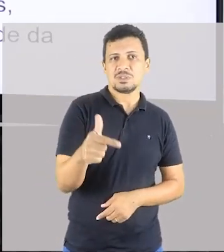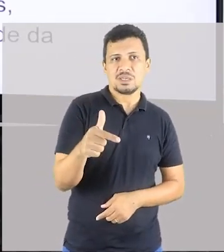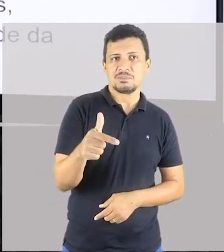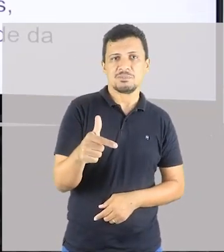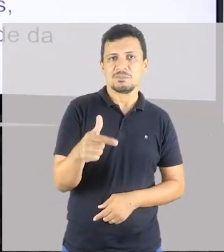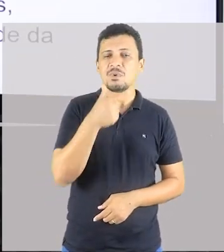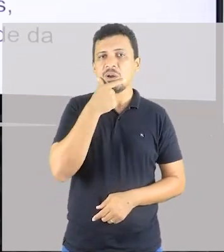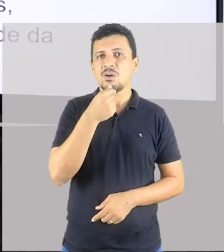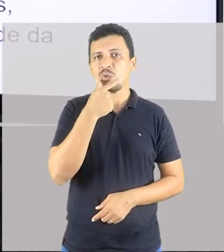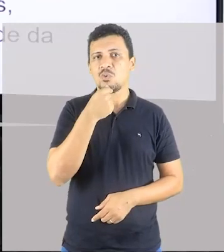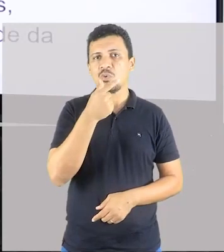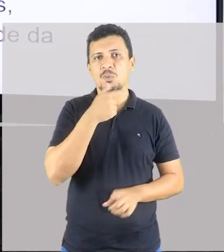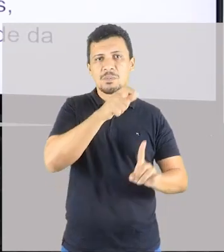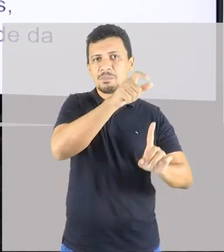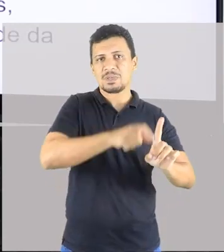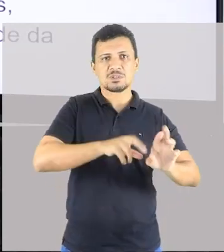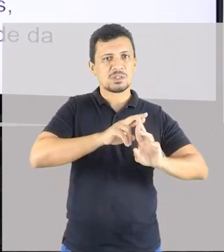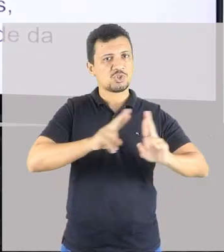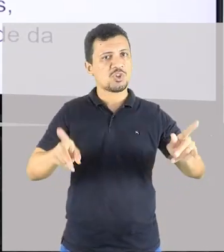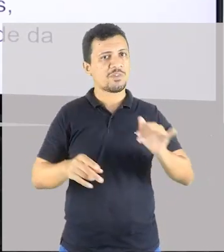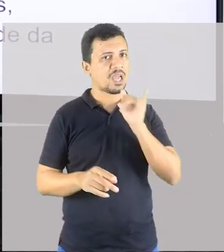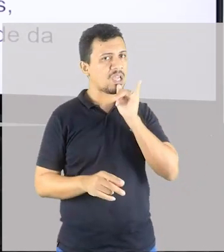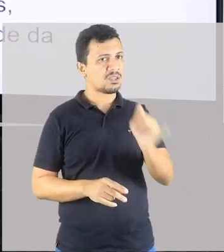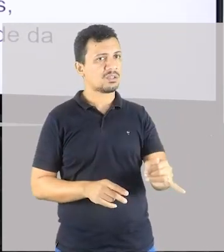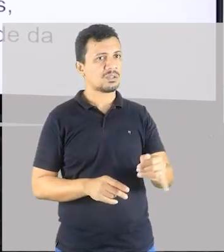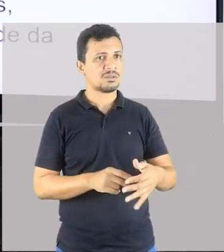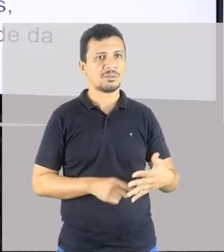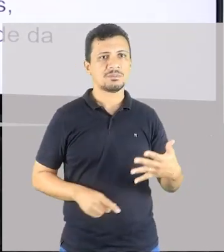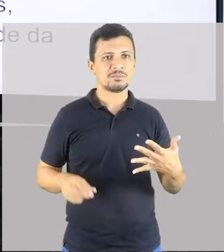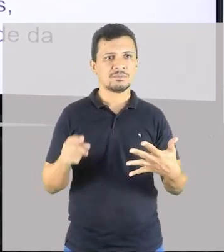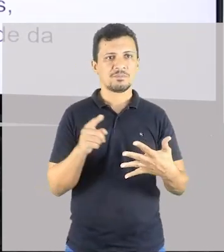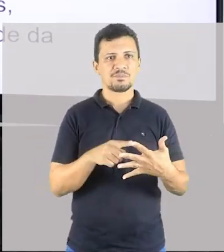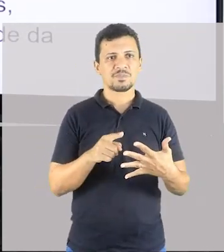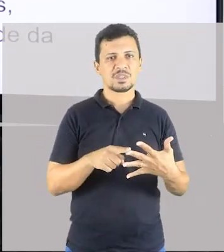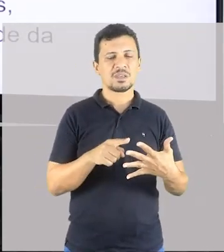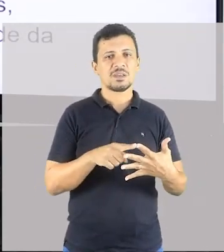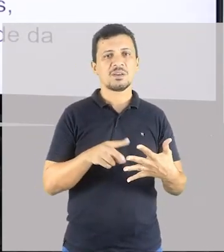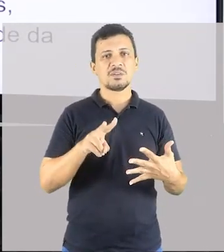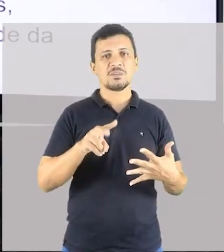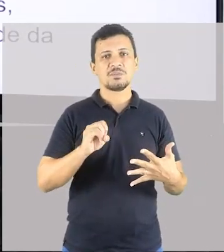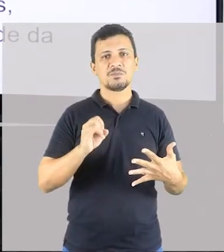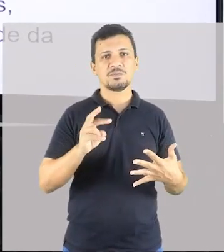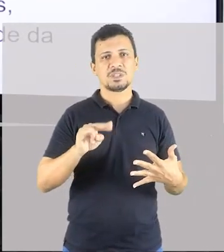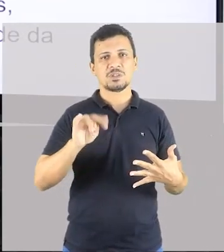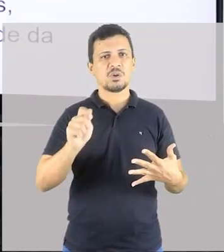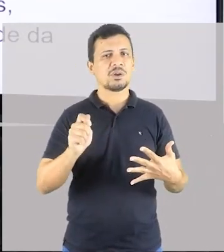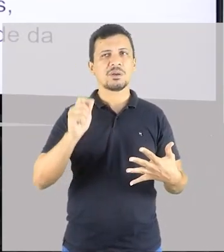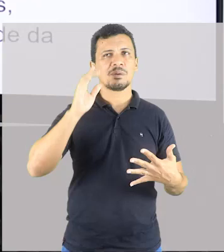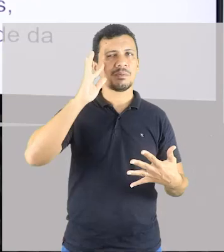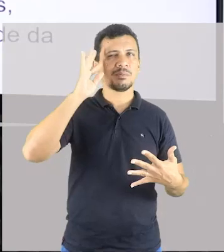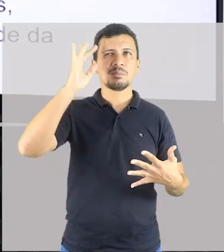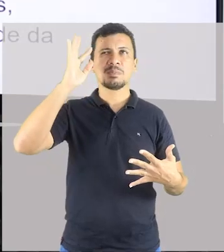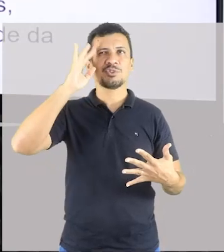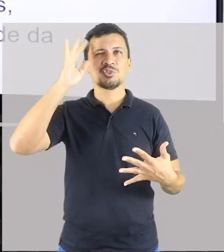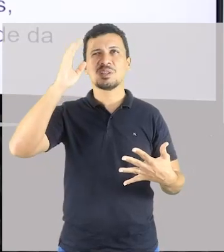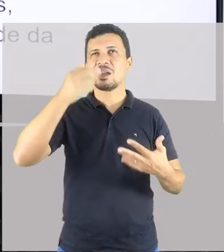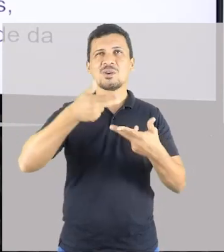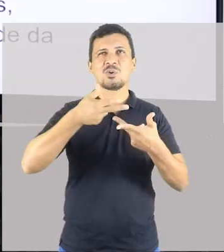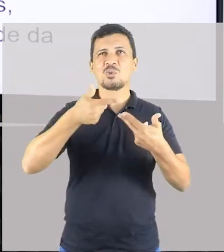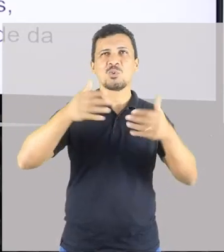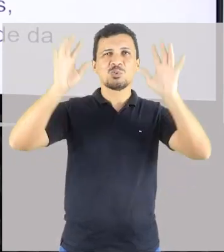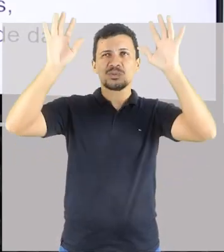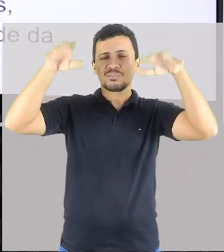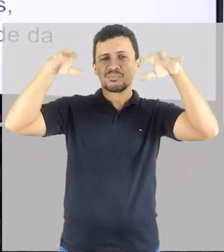como narrador, tá? Aqui, no caso, Sinhá Vitória gostava de imaginar coisas que com a chegada da